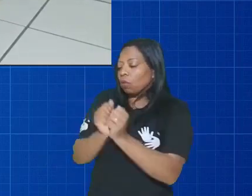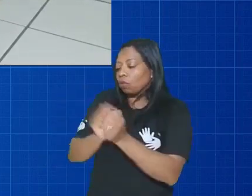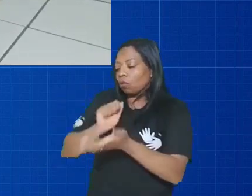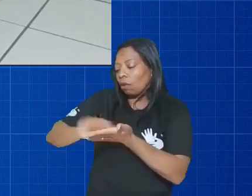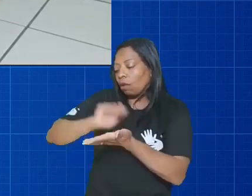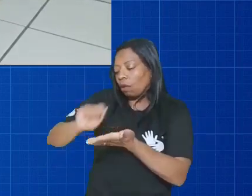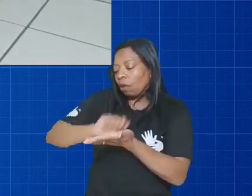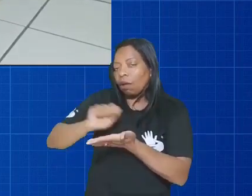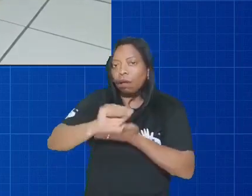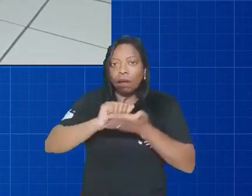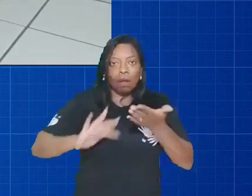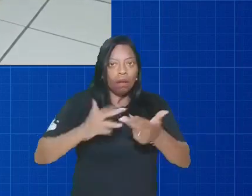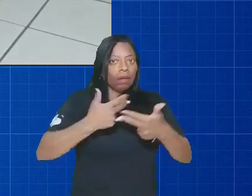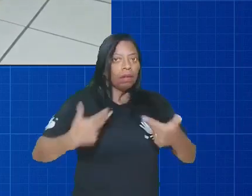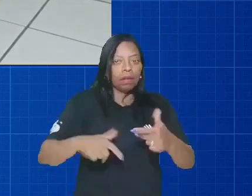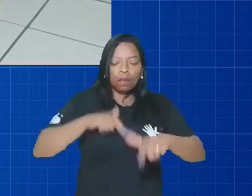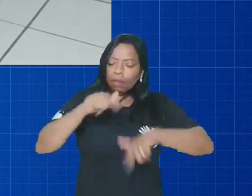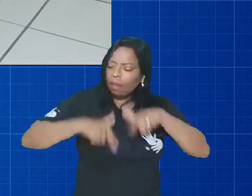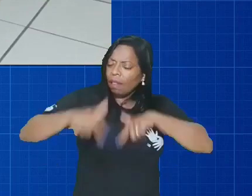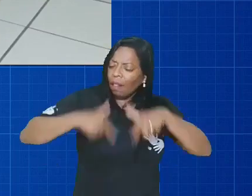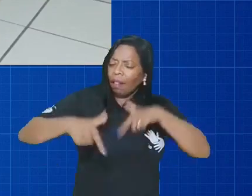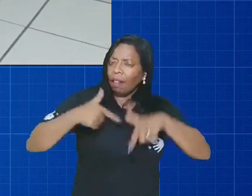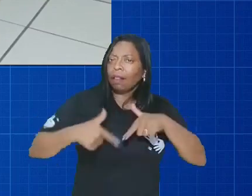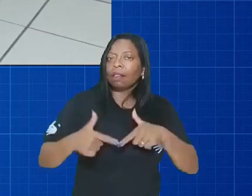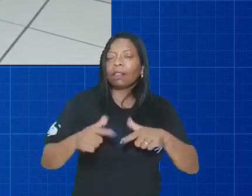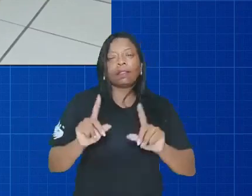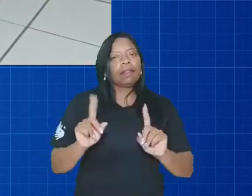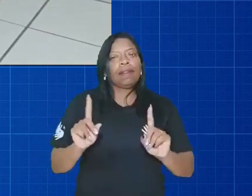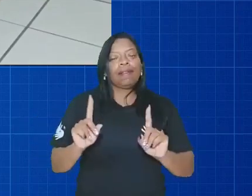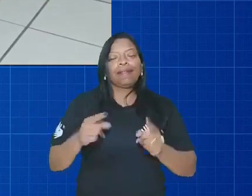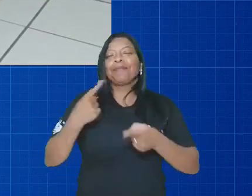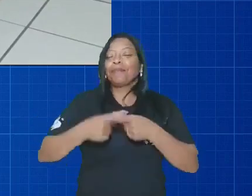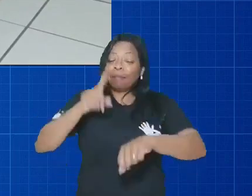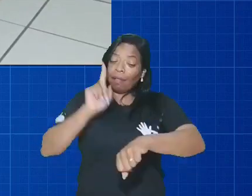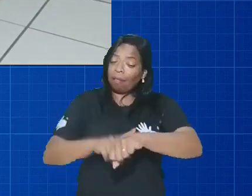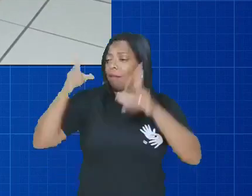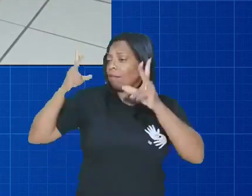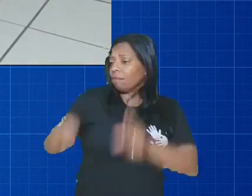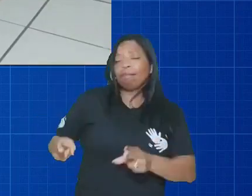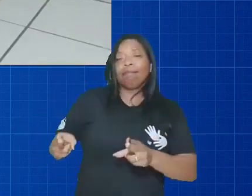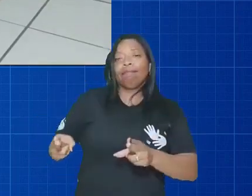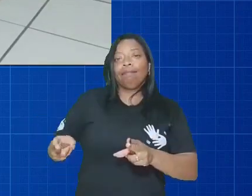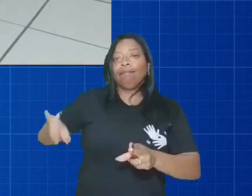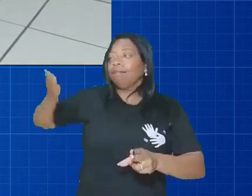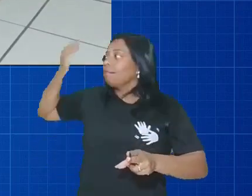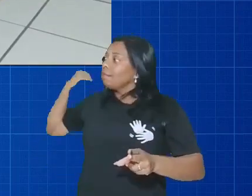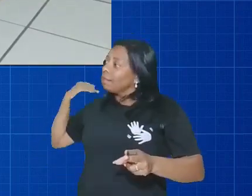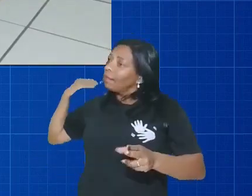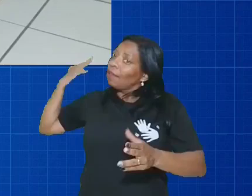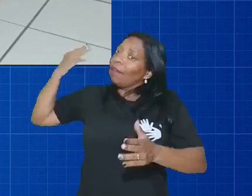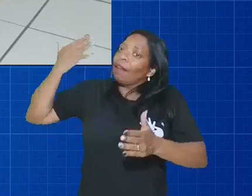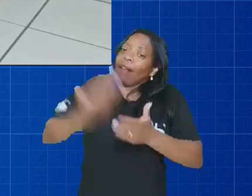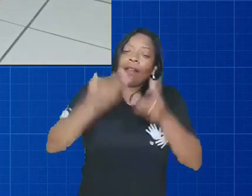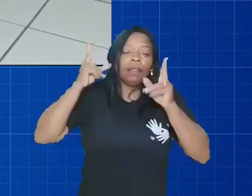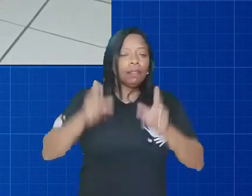casa e tudo mais. Está todo mundo trabalhando muito. O tempo, eu vou dizer que continua o mesmo, mas as prioridades elas